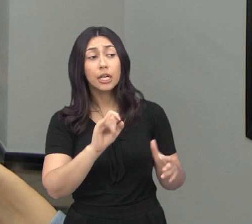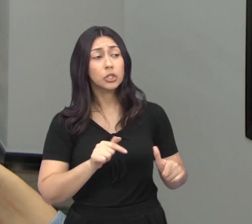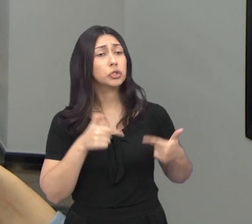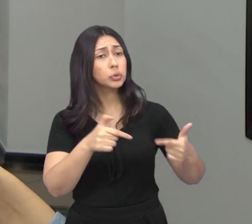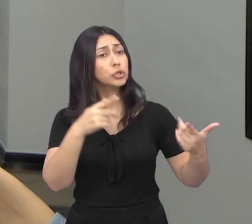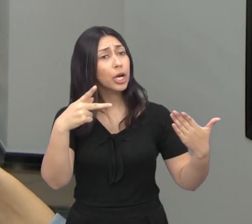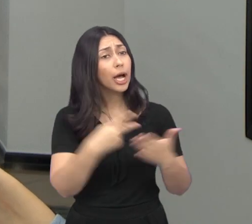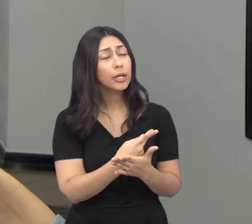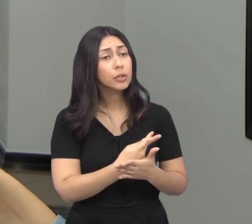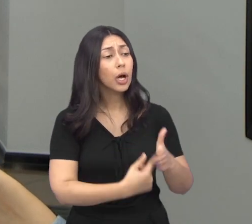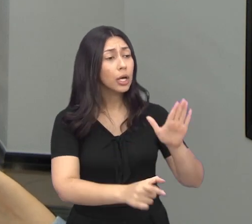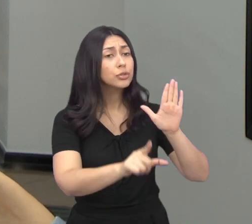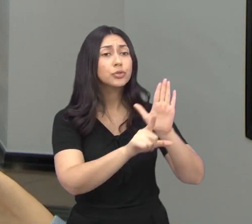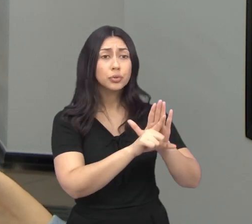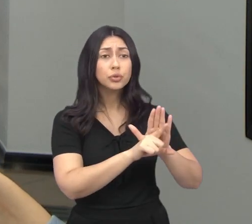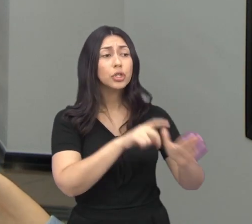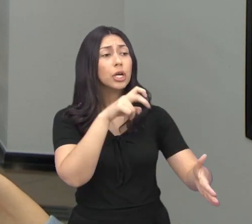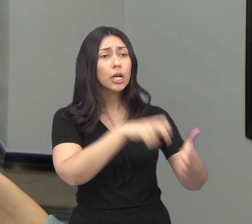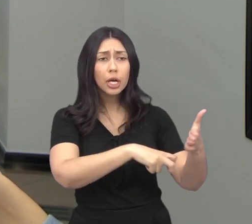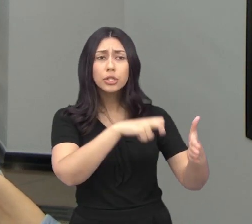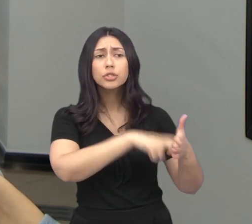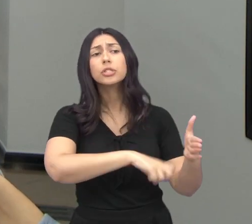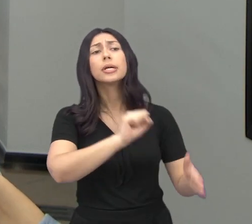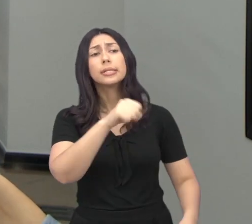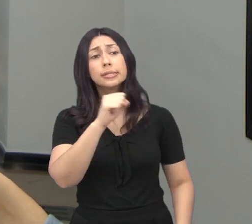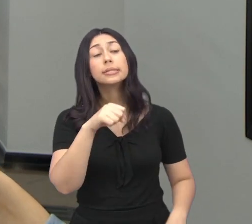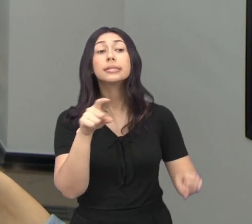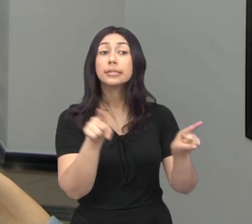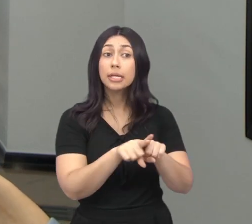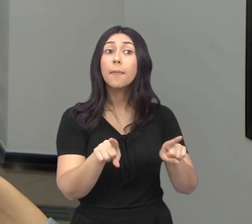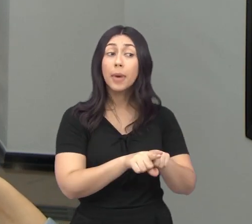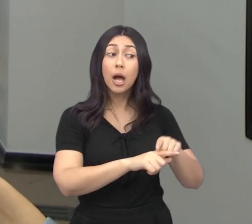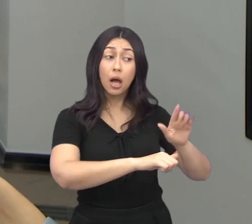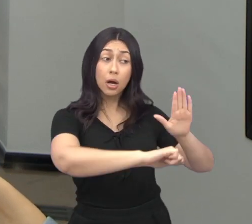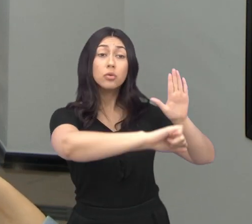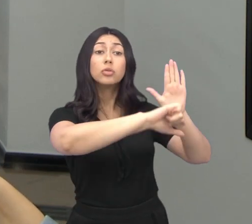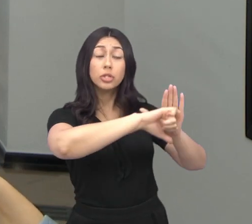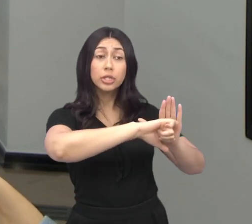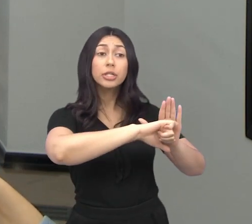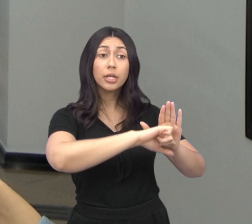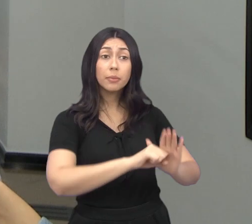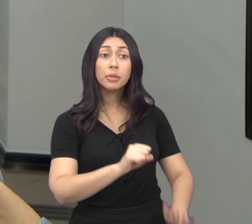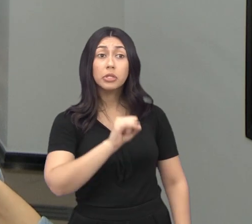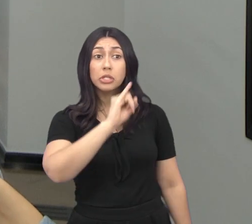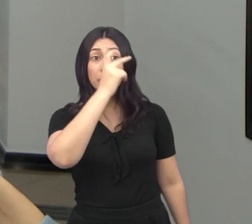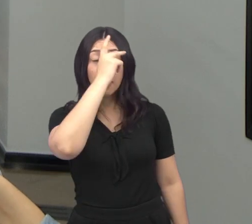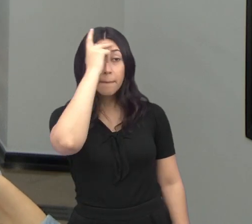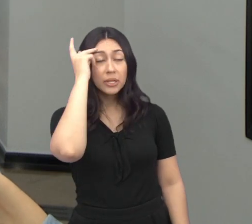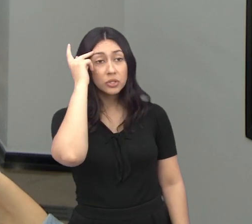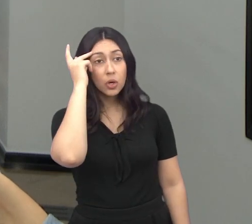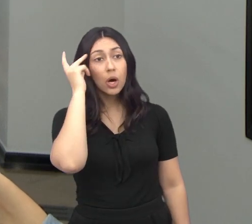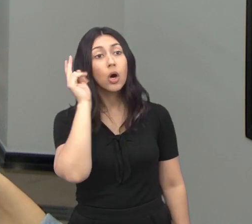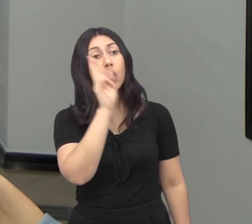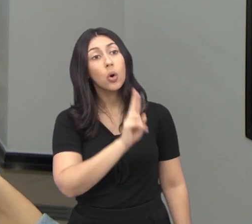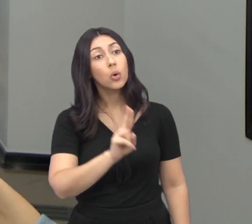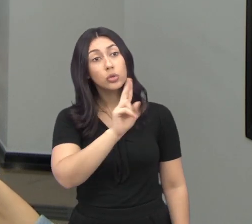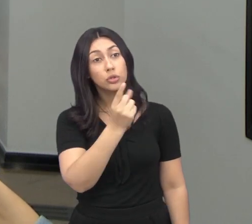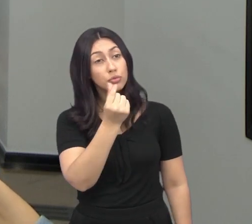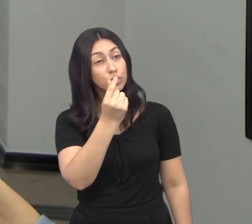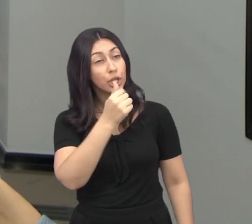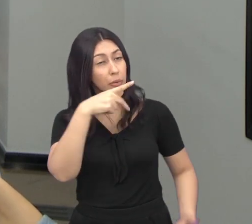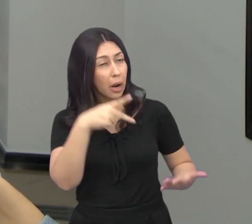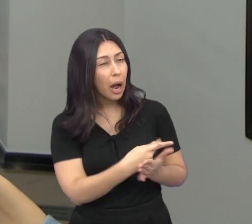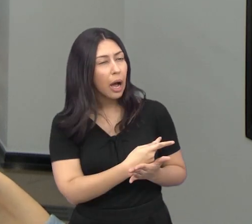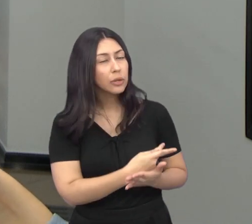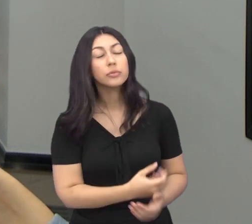forma incorreta o recurso público, tem a legislação que tem as punições, inclusive punições criminais, para quem faz o